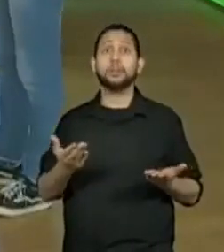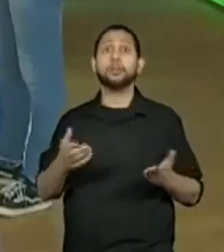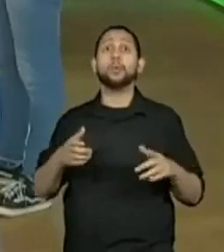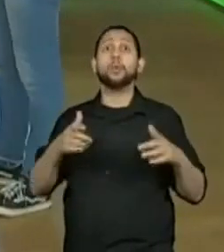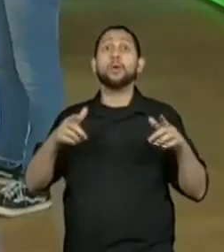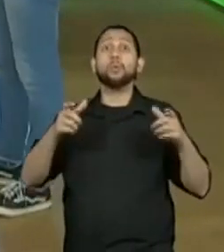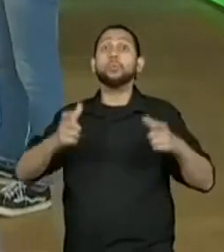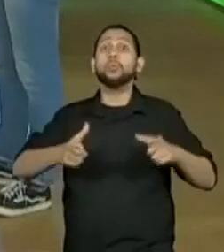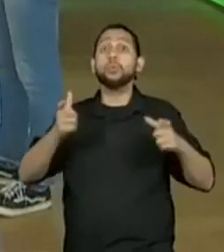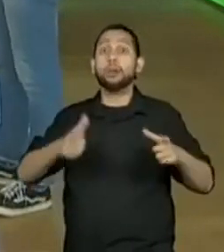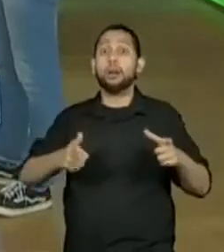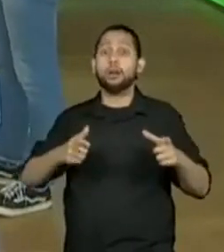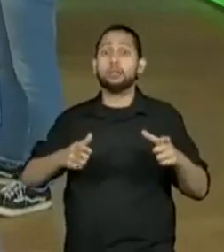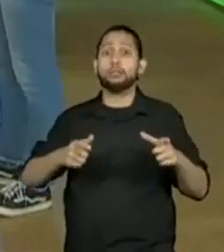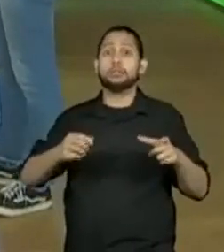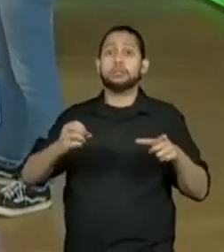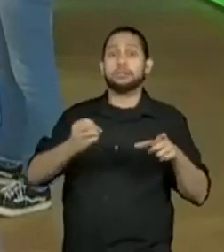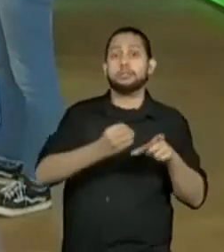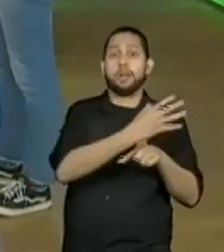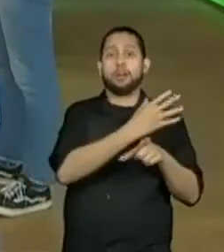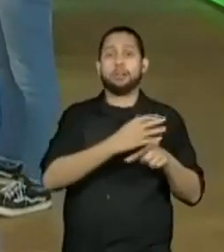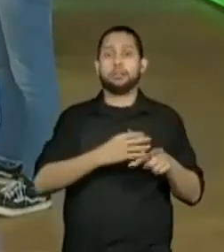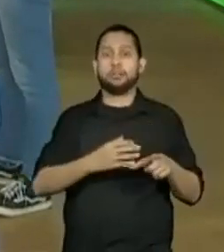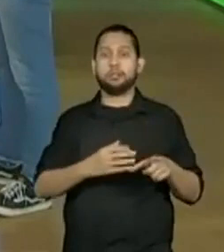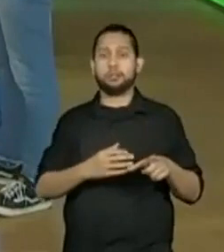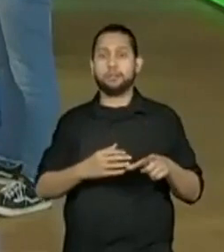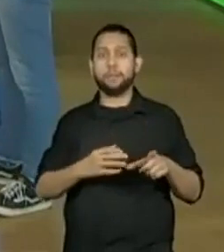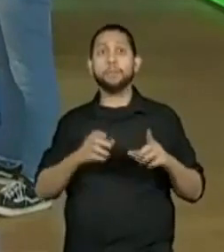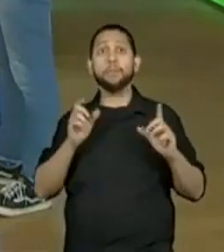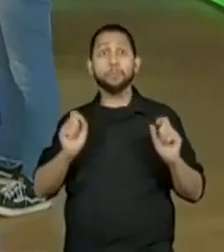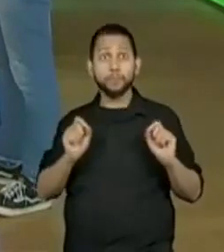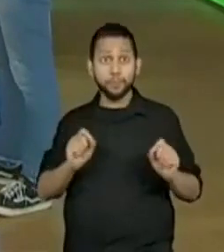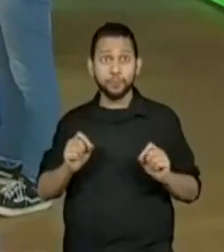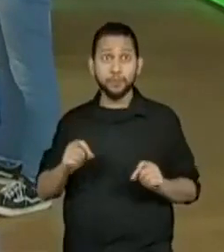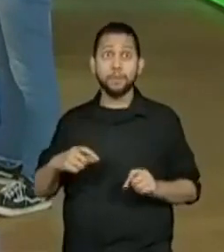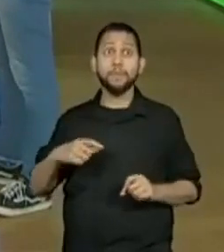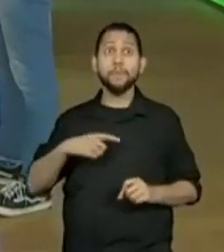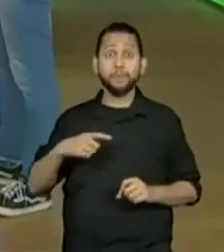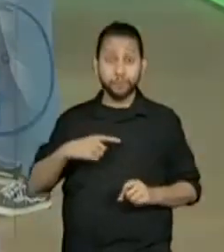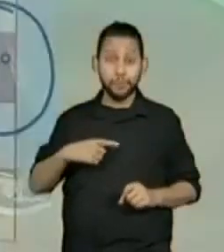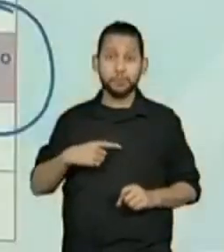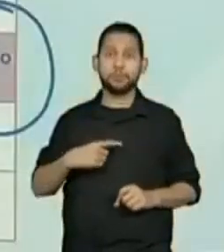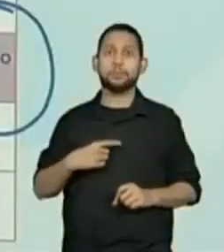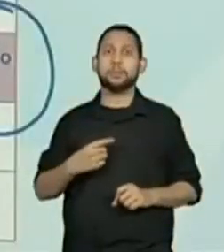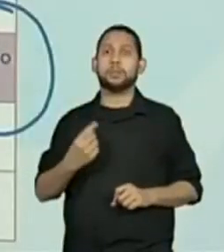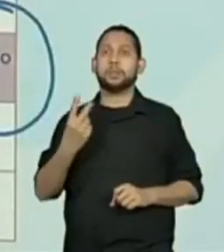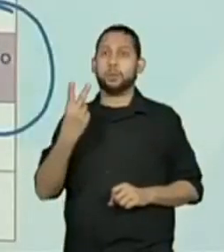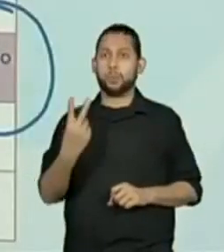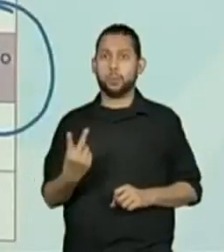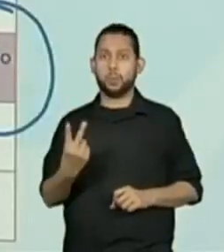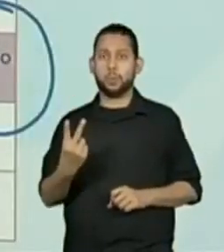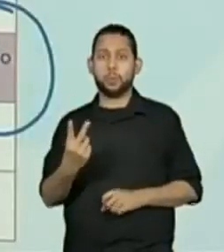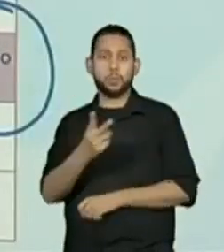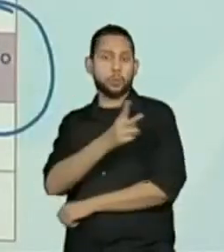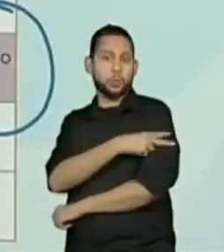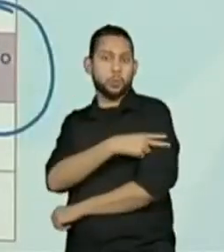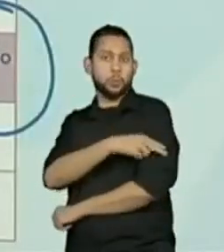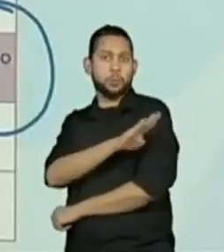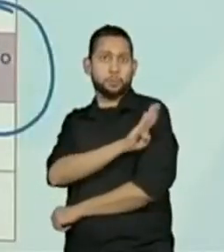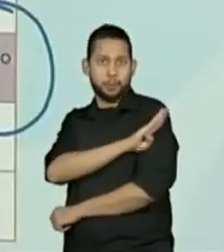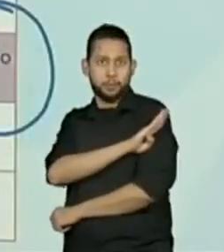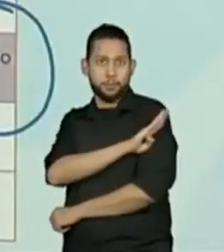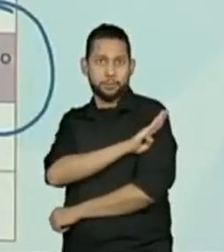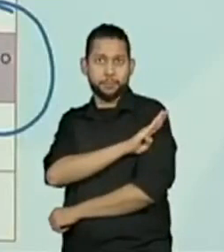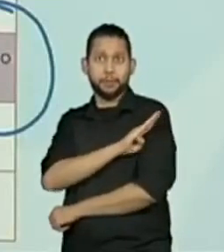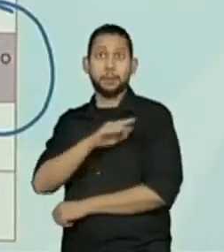é a mesma imagem. Então, agora a gente vai indicar a saída para alguém que está na posição do segundo ano B. Então, eu estou lá, nesse lugar aqui,